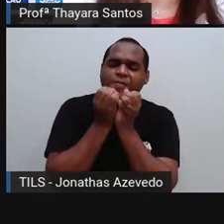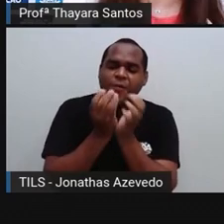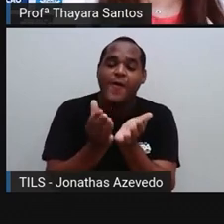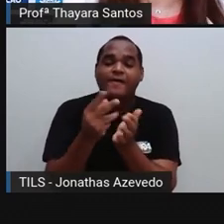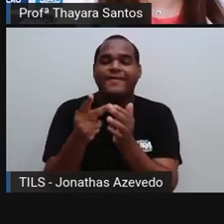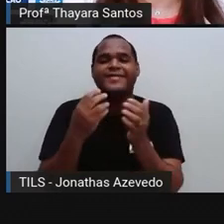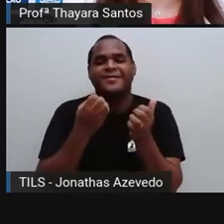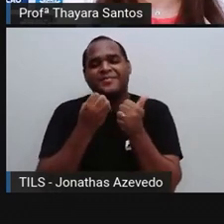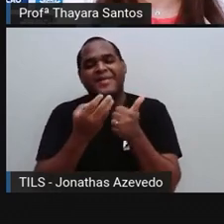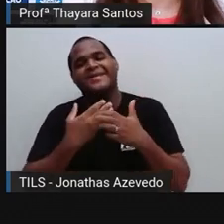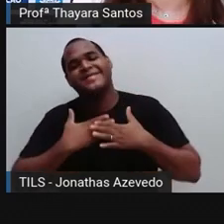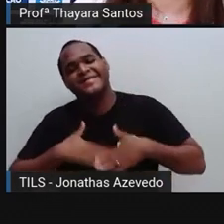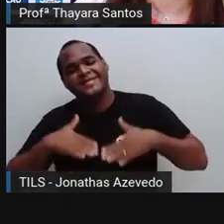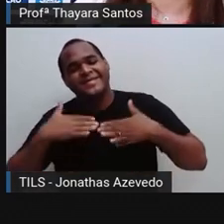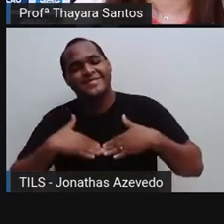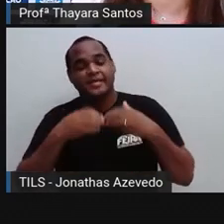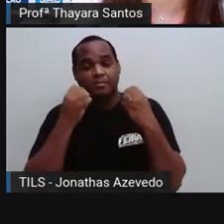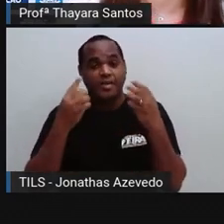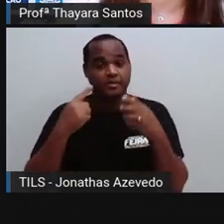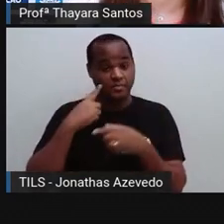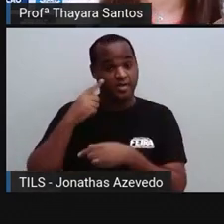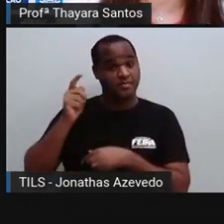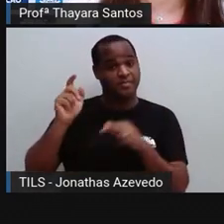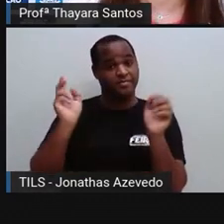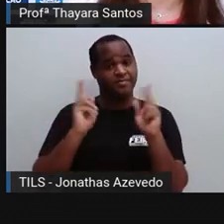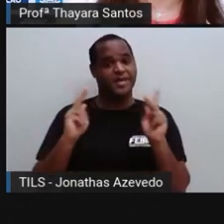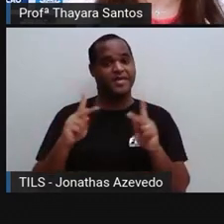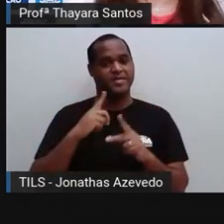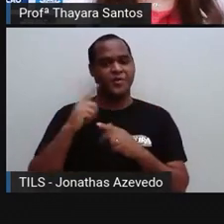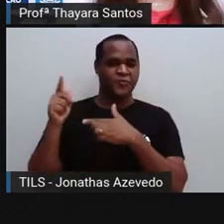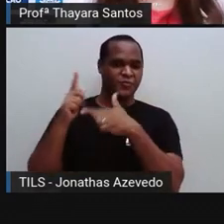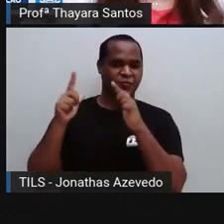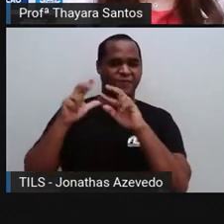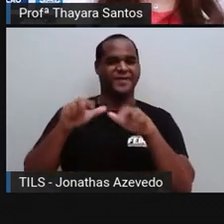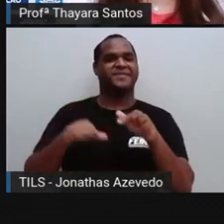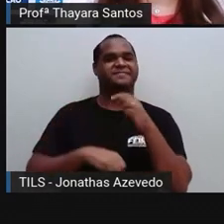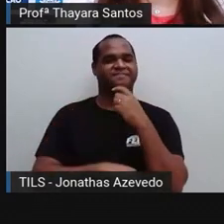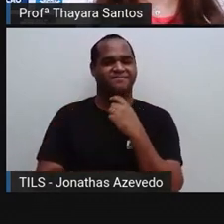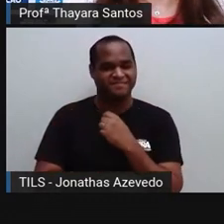ter um efeito muito melhor do que se a gente fosse recorrer a essas outras coisas que a gente viu hoje.